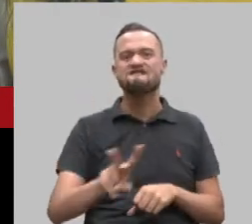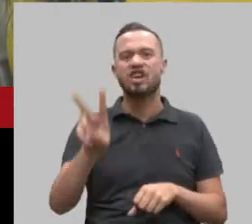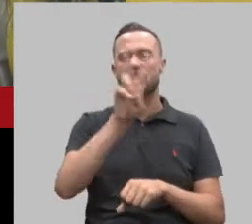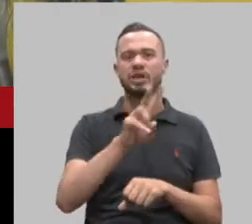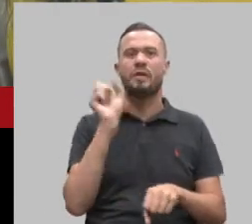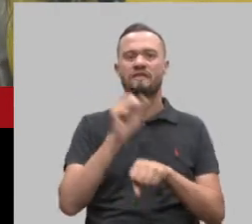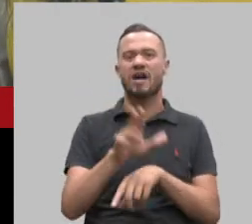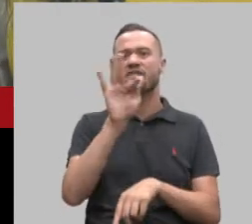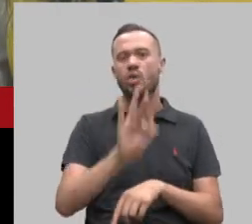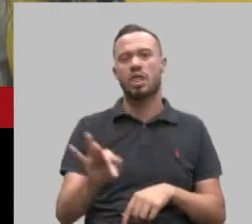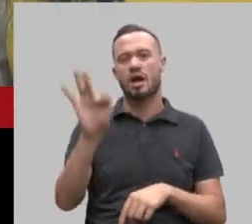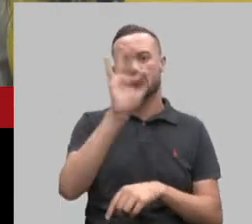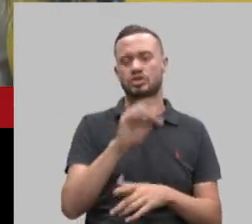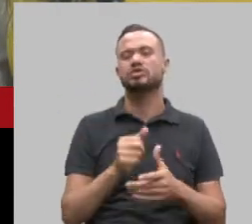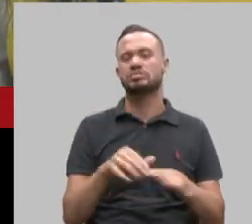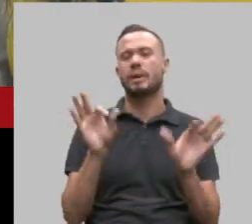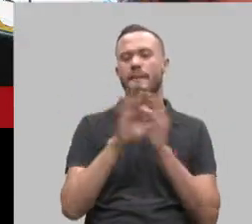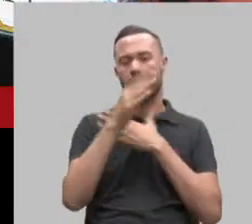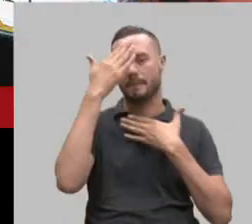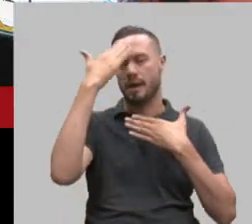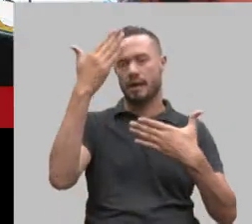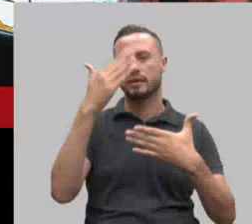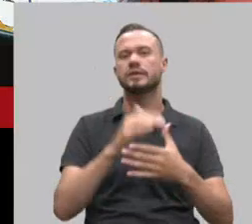faculdade é isso